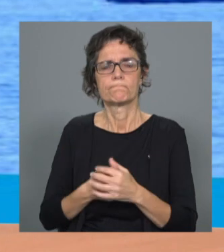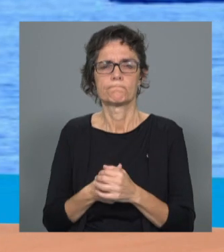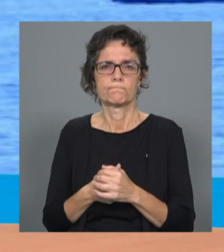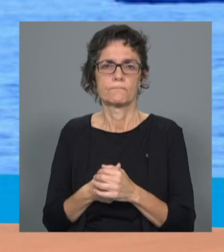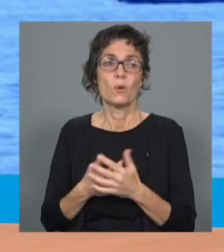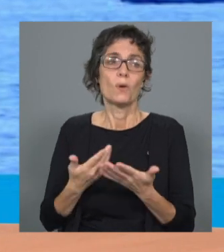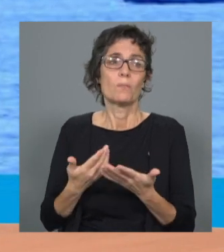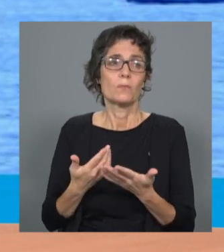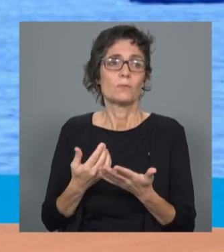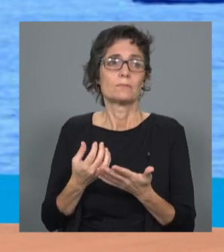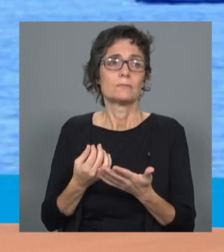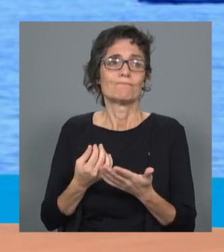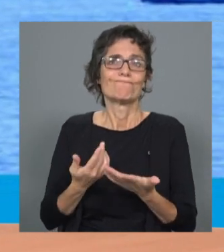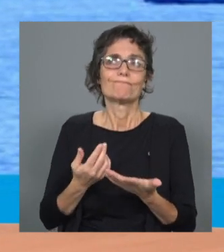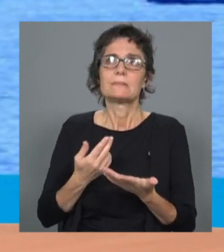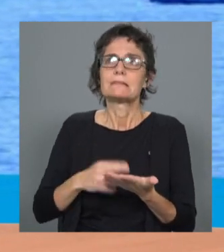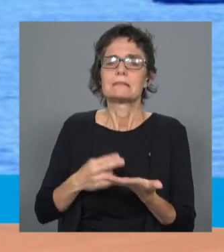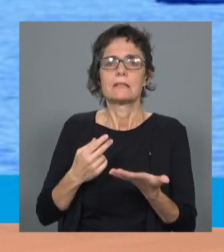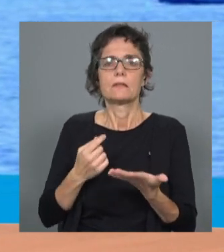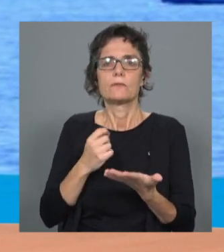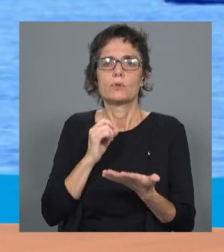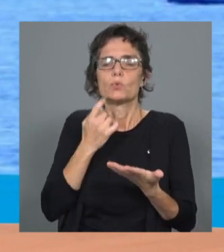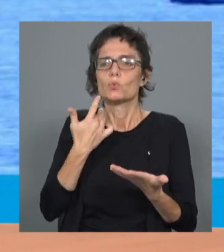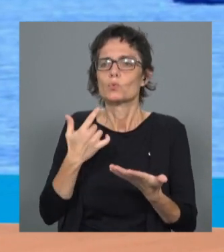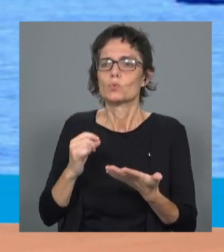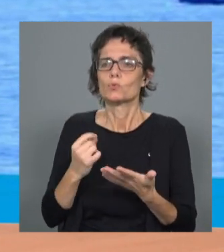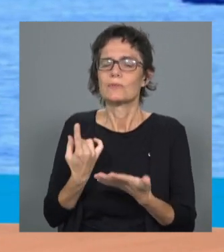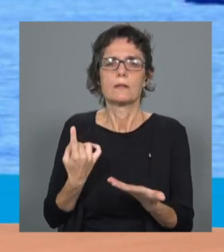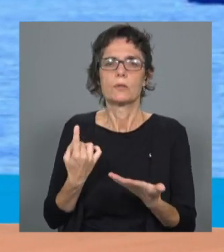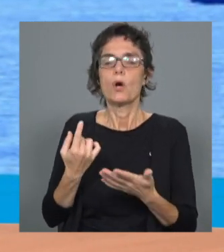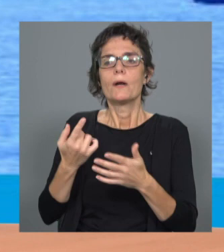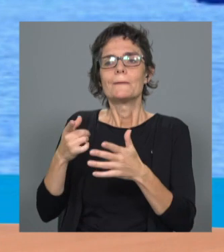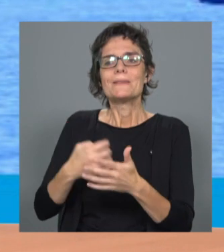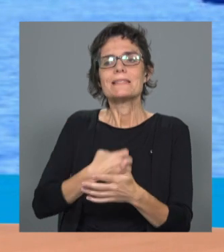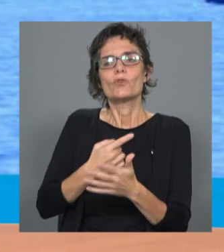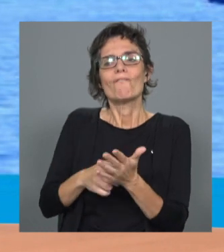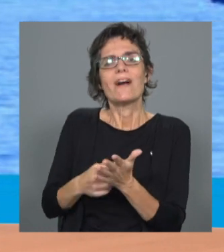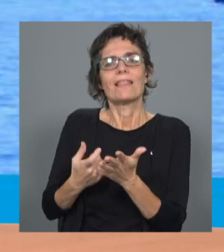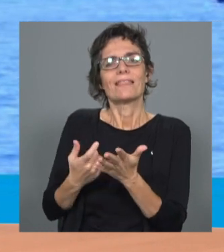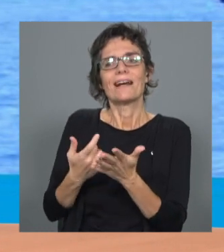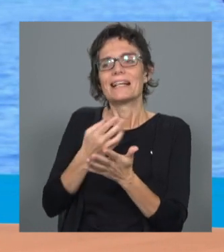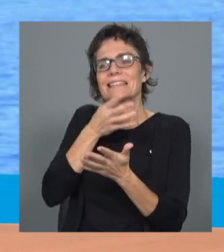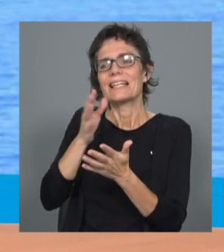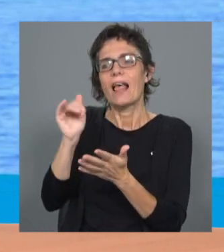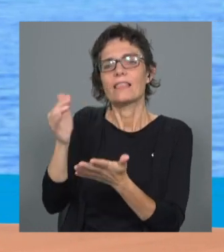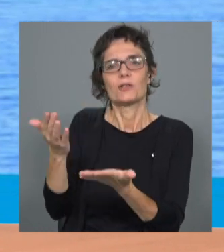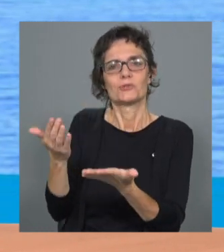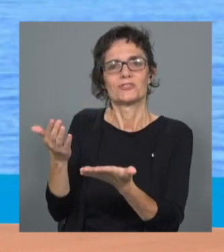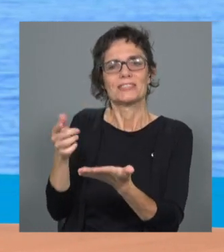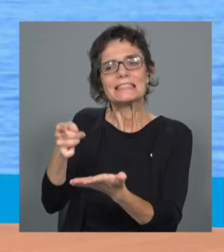Aquilo que é a sensação é que eu não tive possibilidade de me despedir do meu pai. Não é? Isso, e para muita